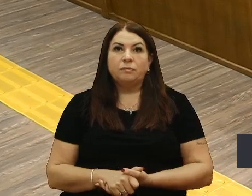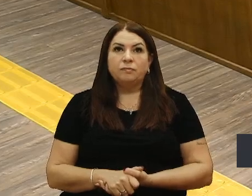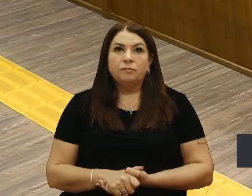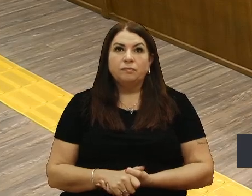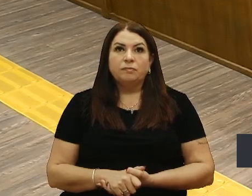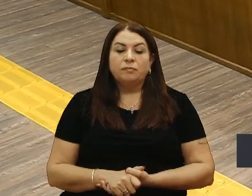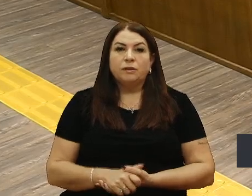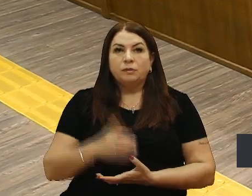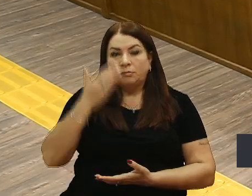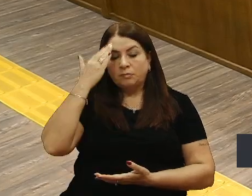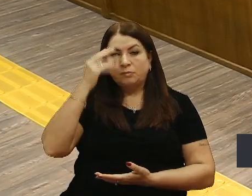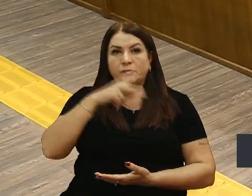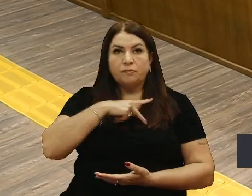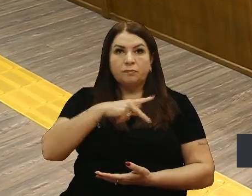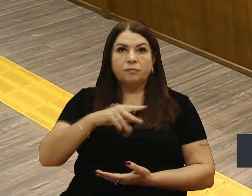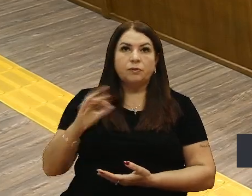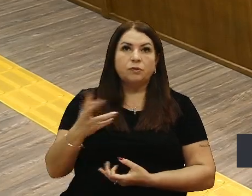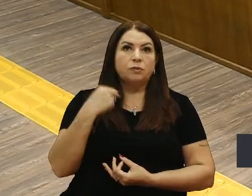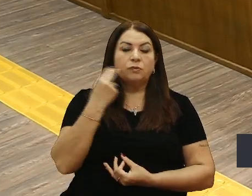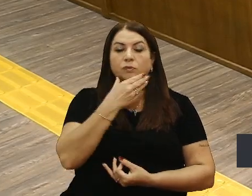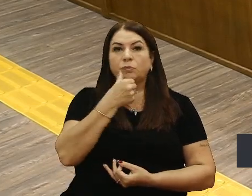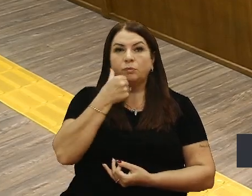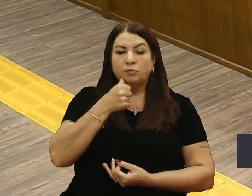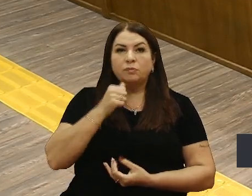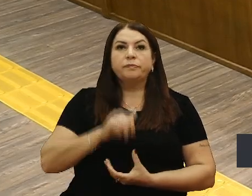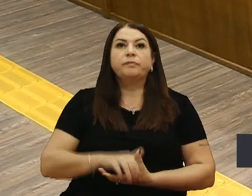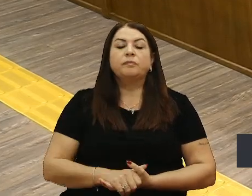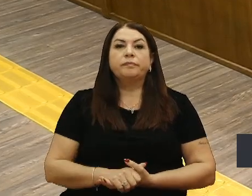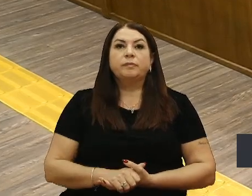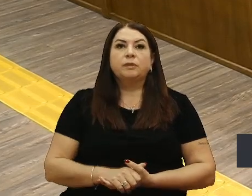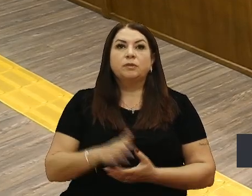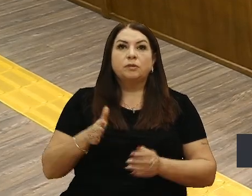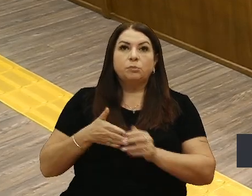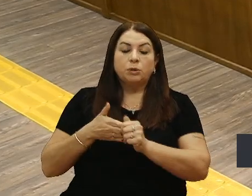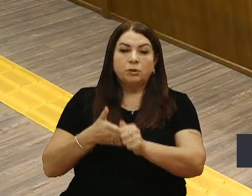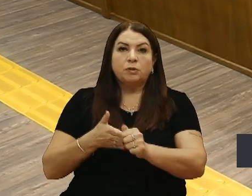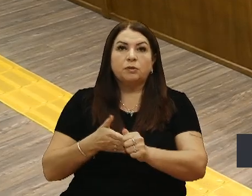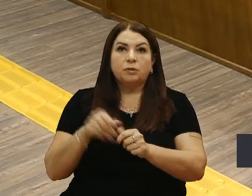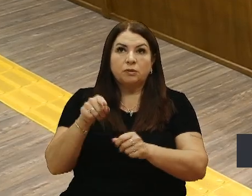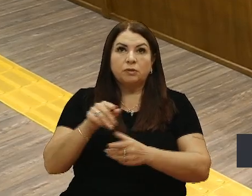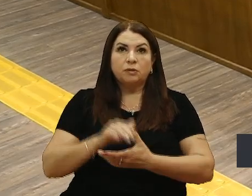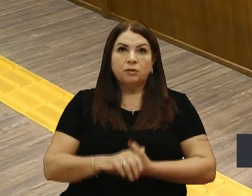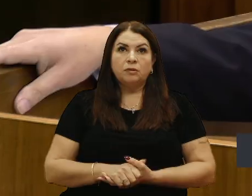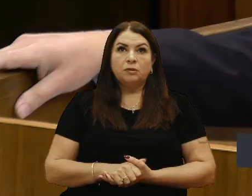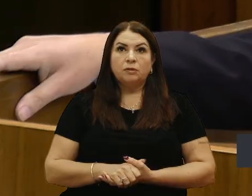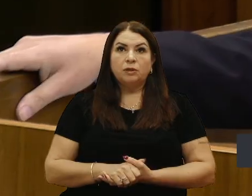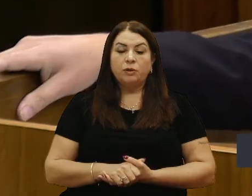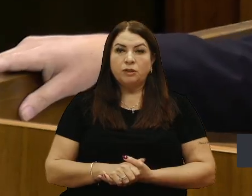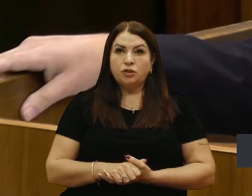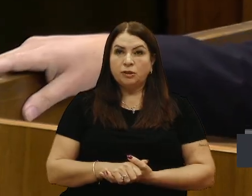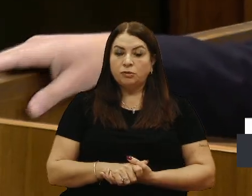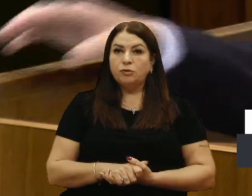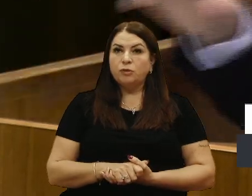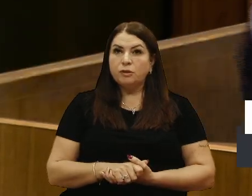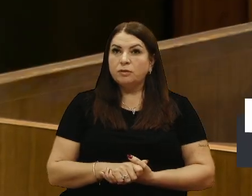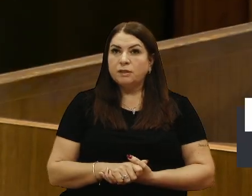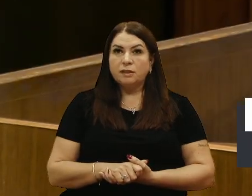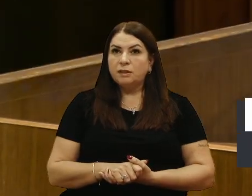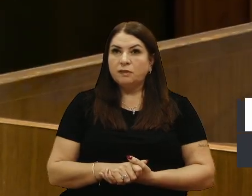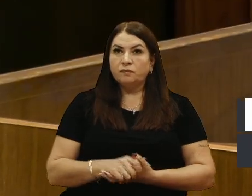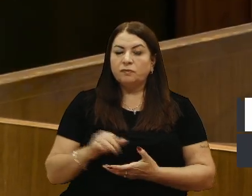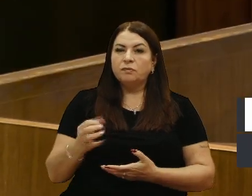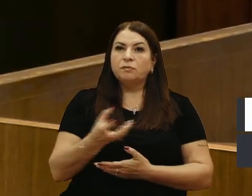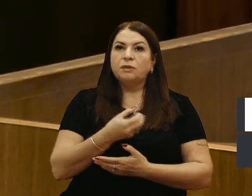Obrigado, senhor presidente, senhoras e senhores vereadores, aqueles que nos acompanham aqui no plenário, sejam muito